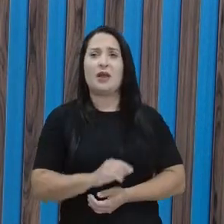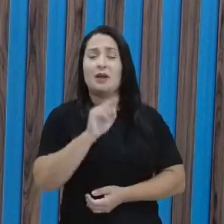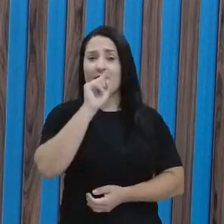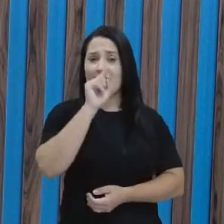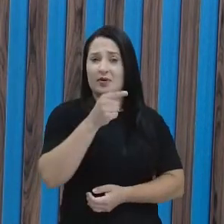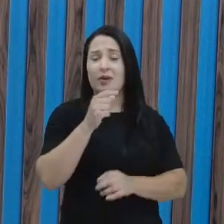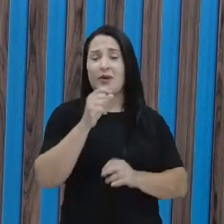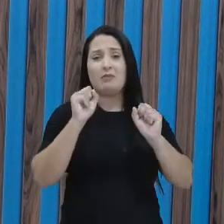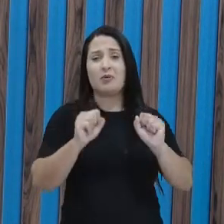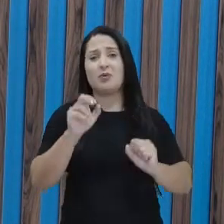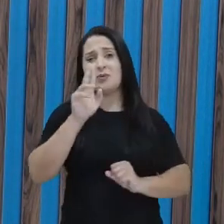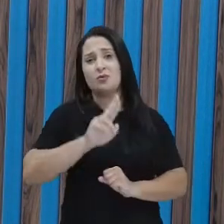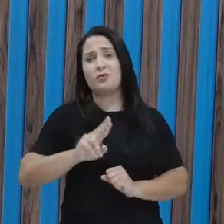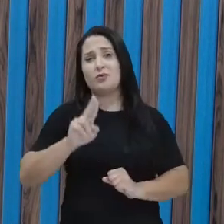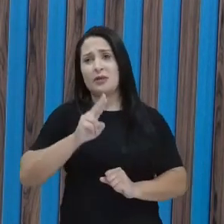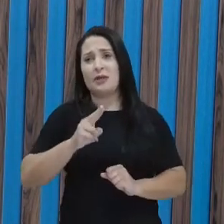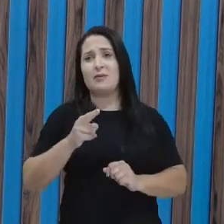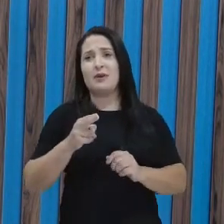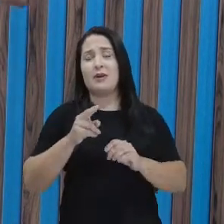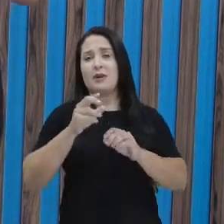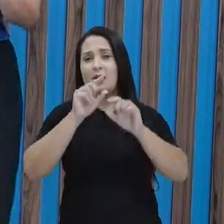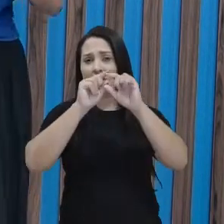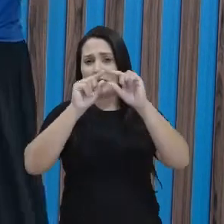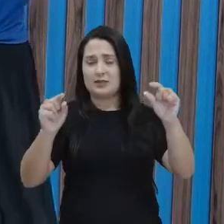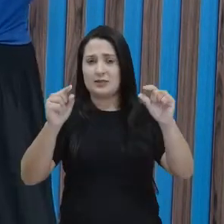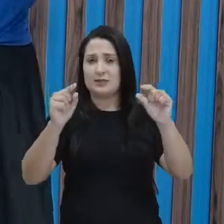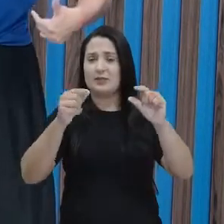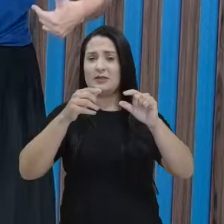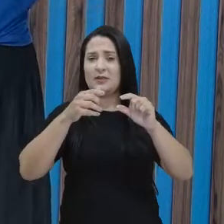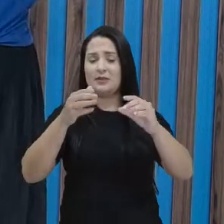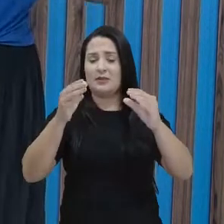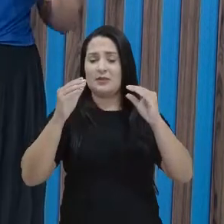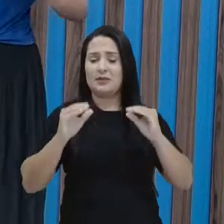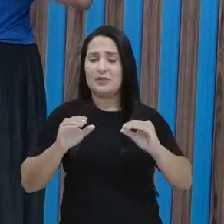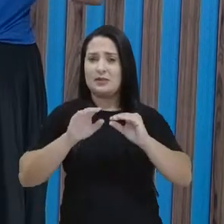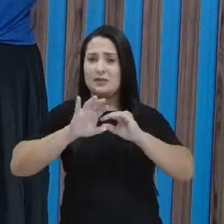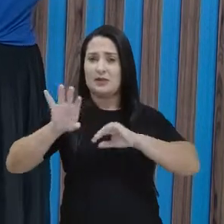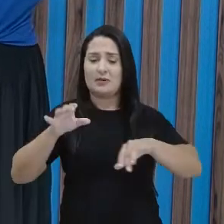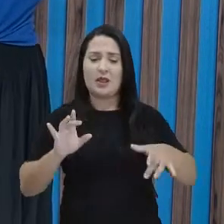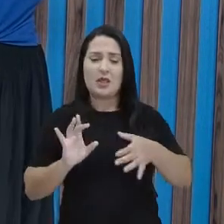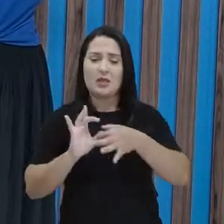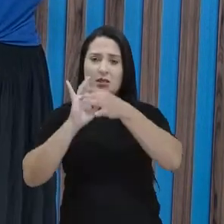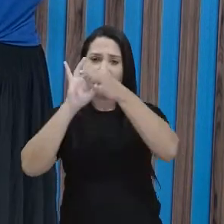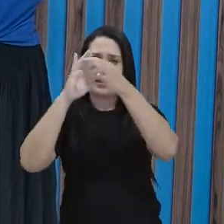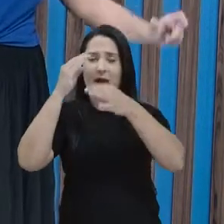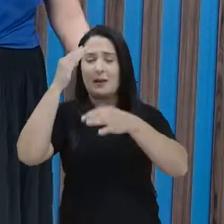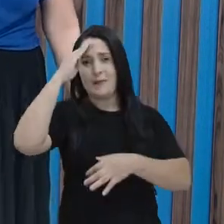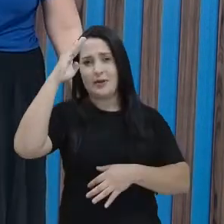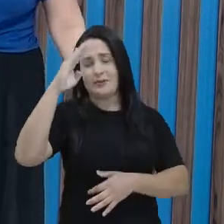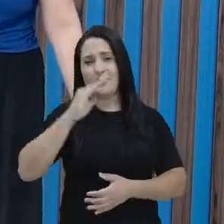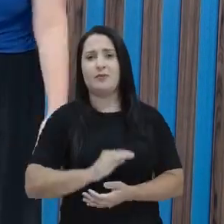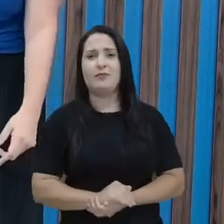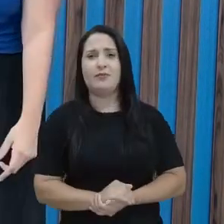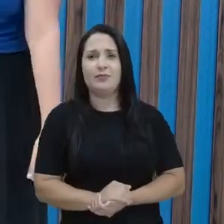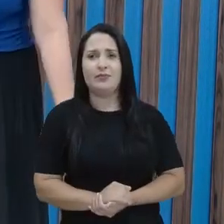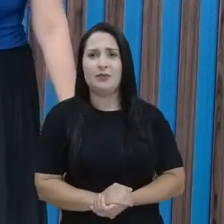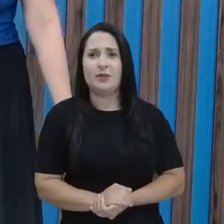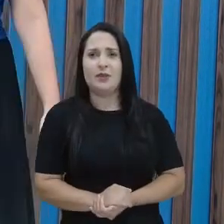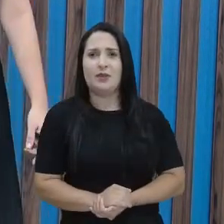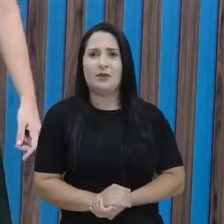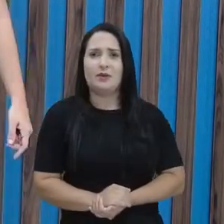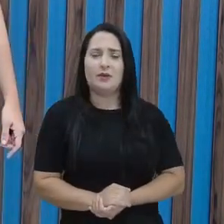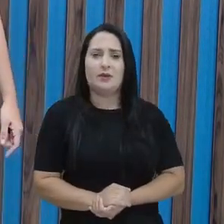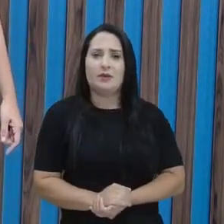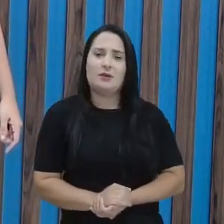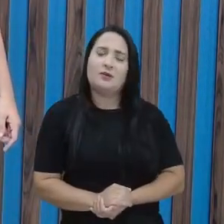ser usada para separar orações que se intercalam dentro de uma oração principal. Ó, o